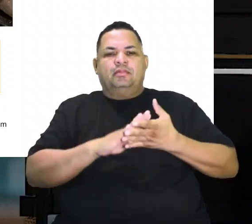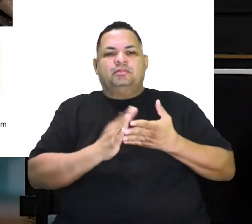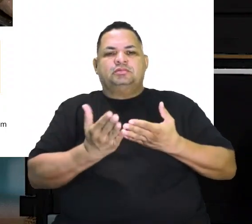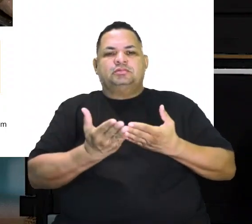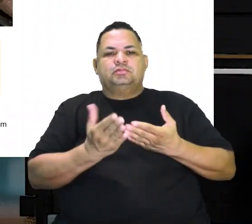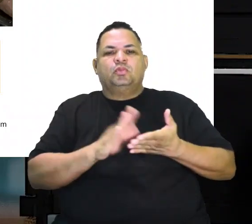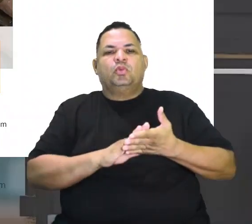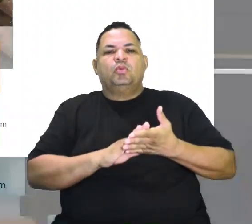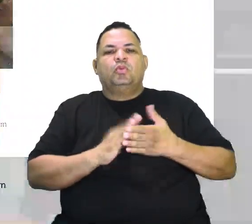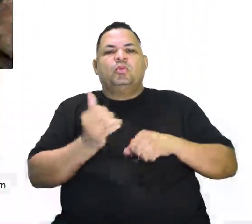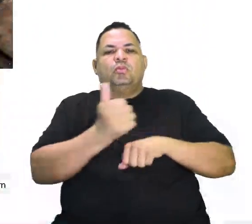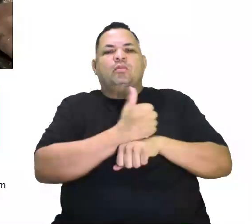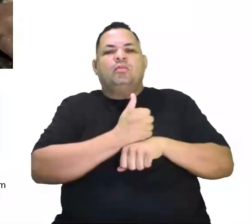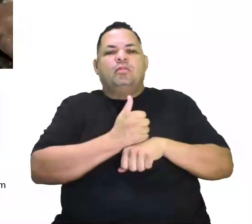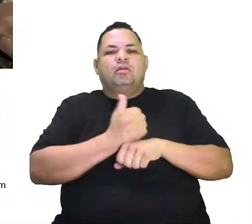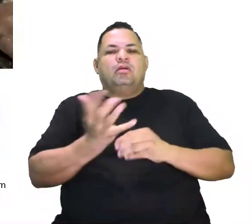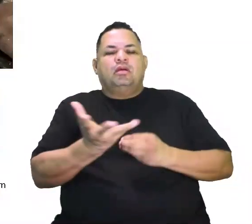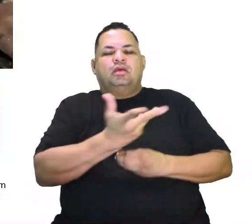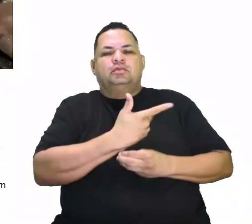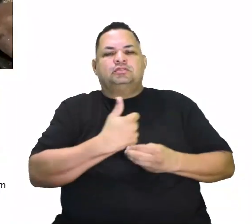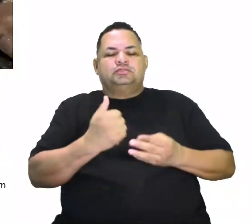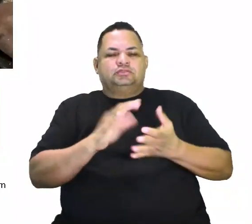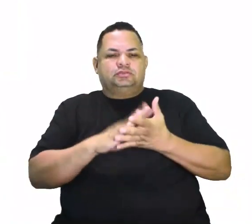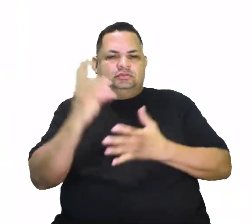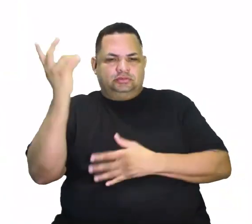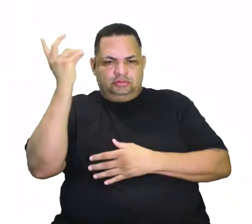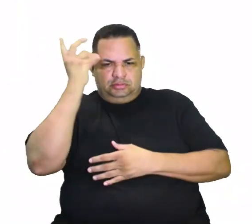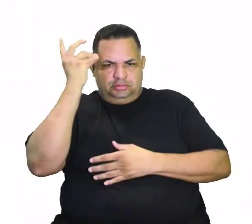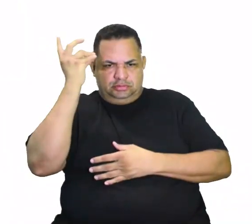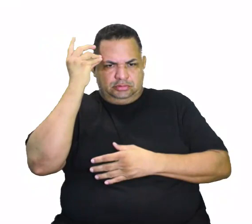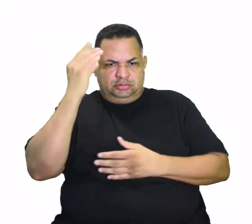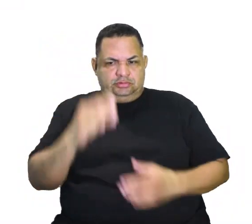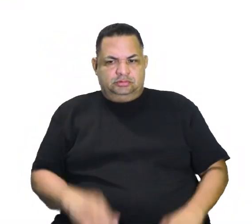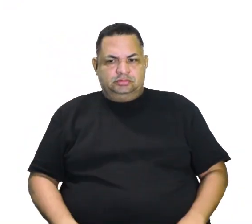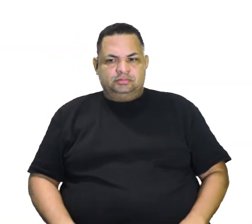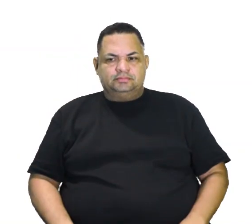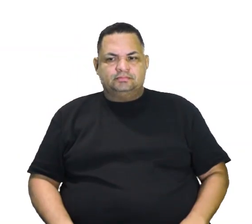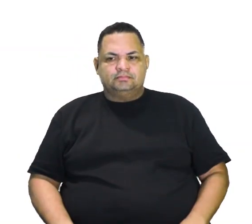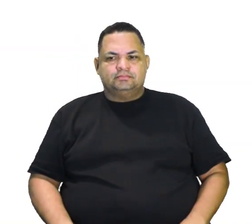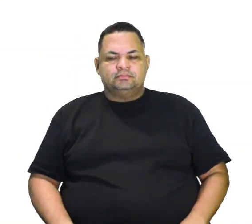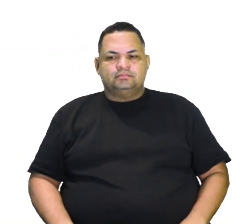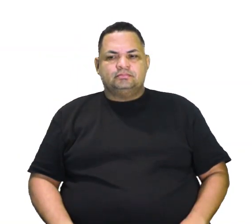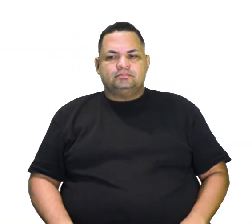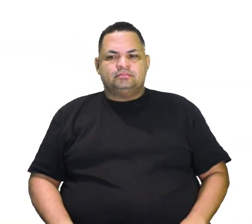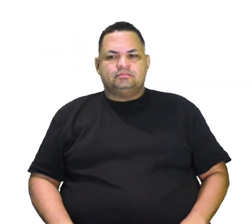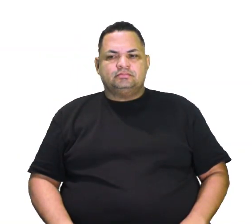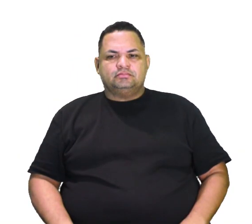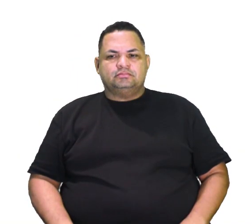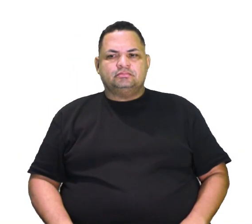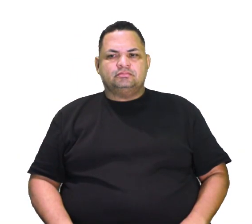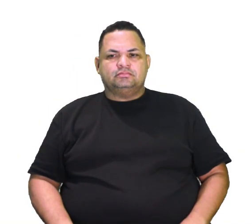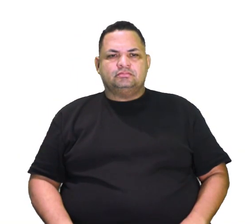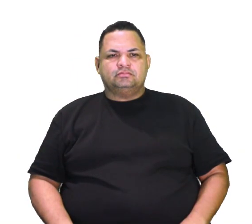tela, vamos dar sequência, vamos ver o que ainda trouxe para vocês. Aqui um pouco mais, né, falando dessa